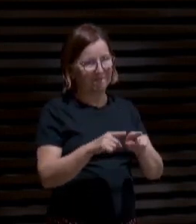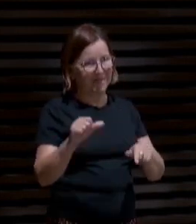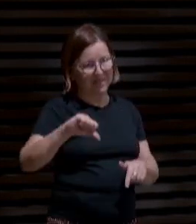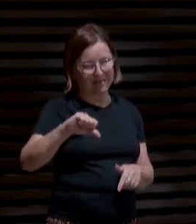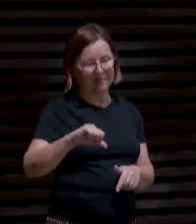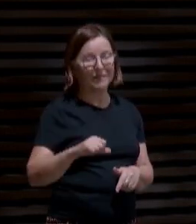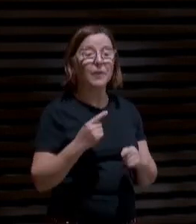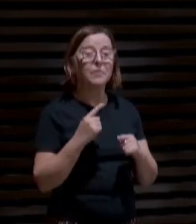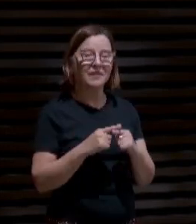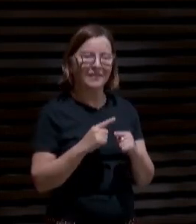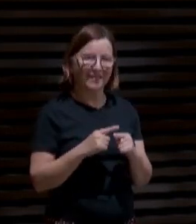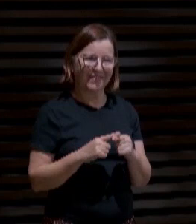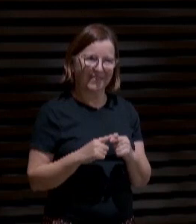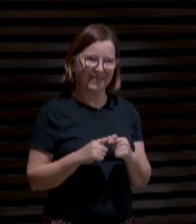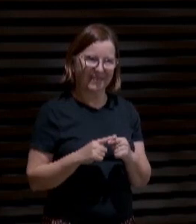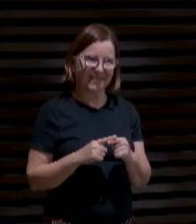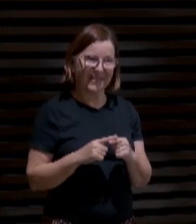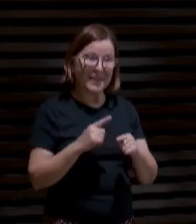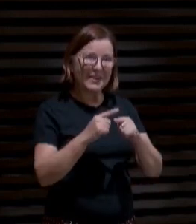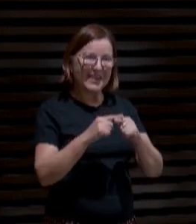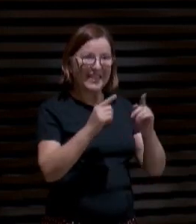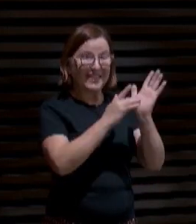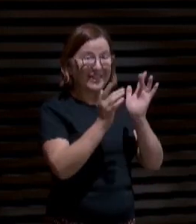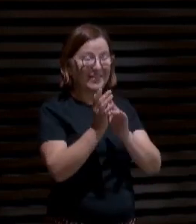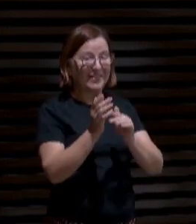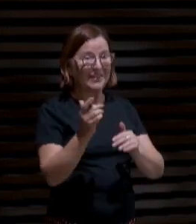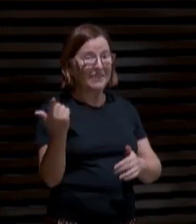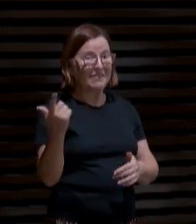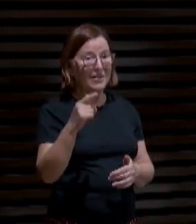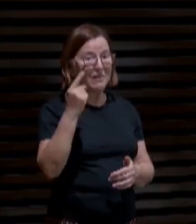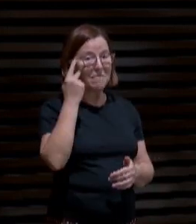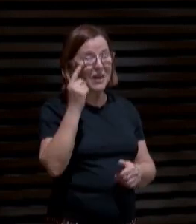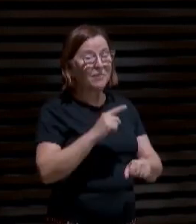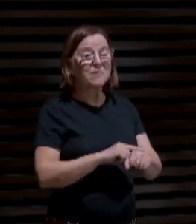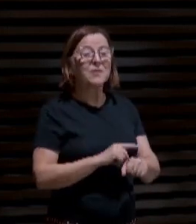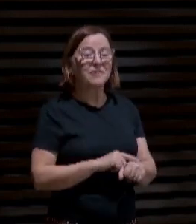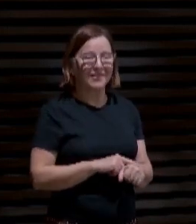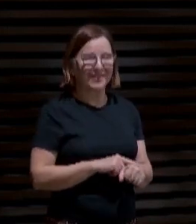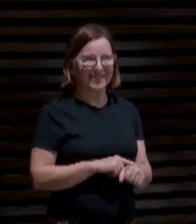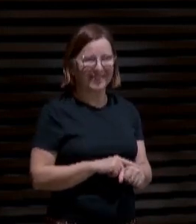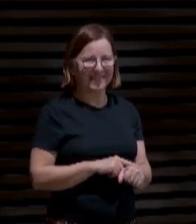Por quê? Porque Jesus veio para um momento.